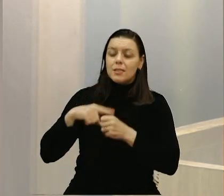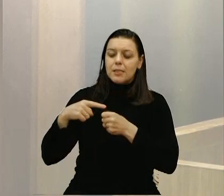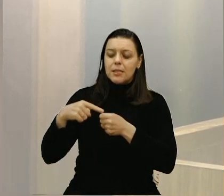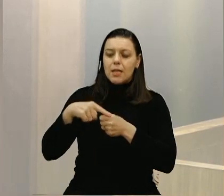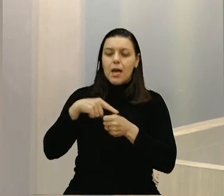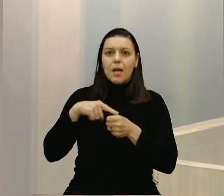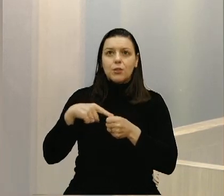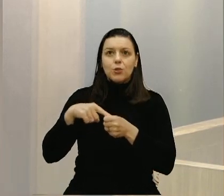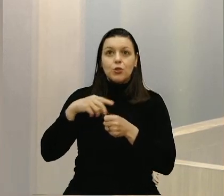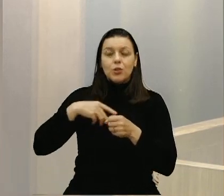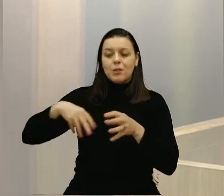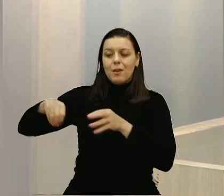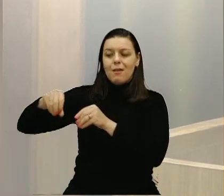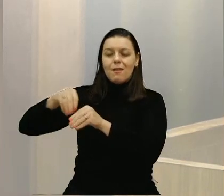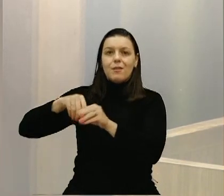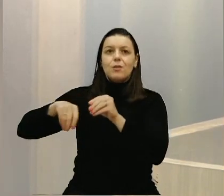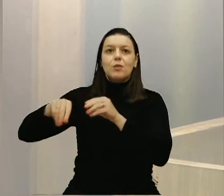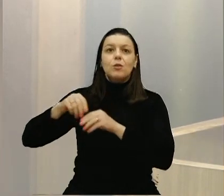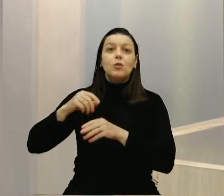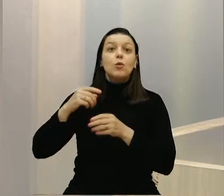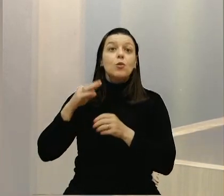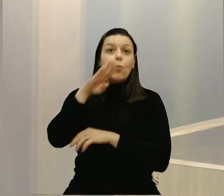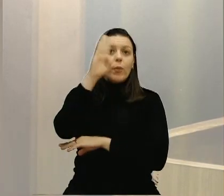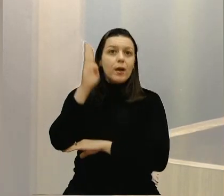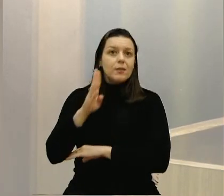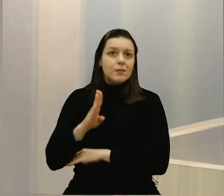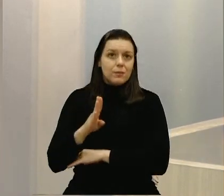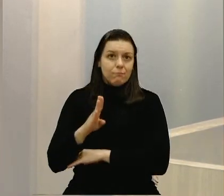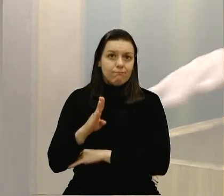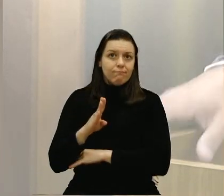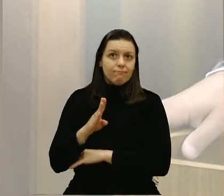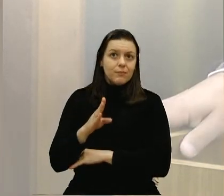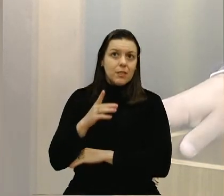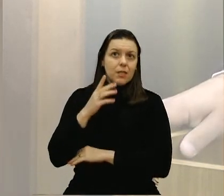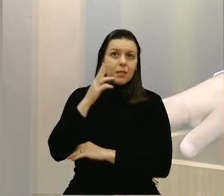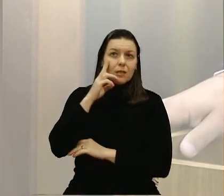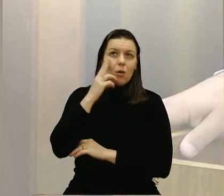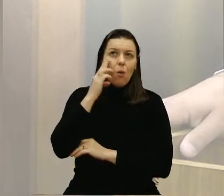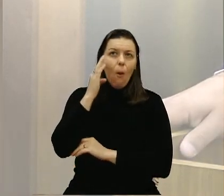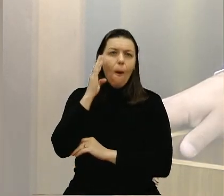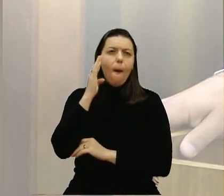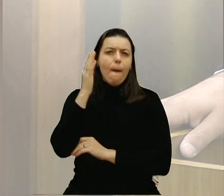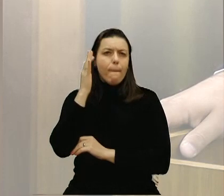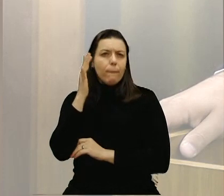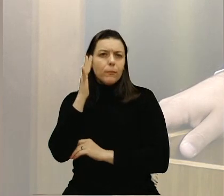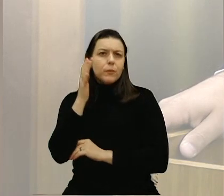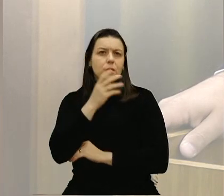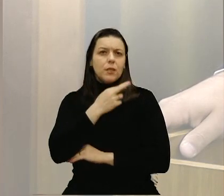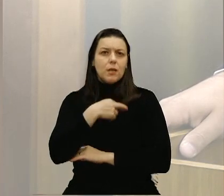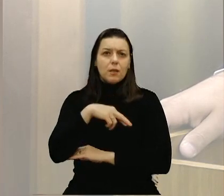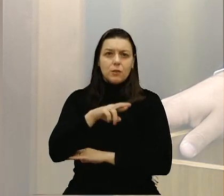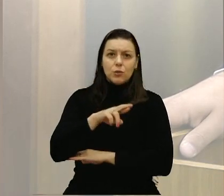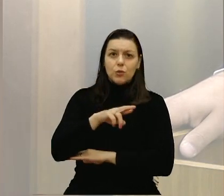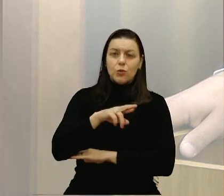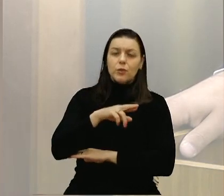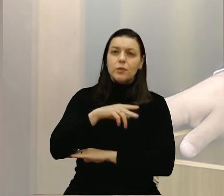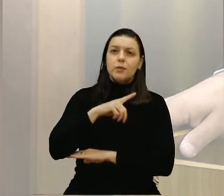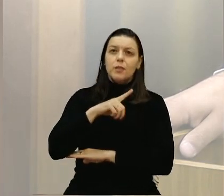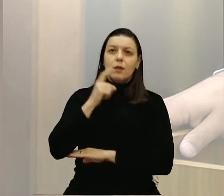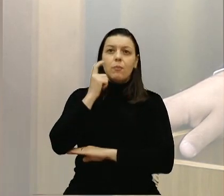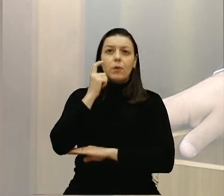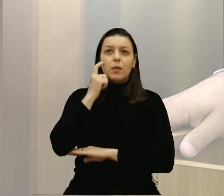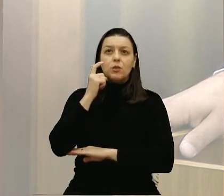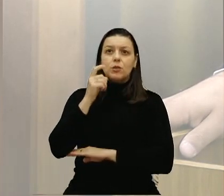de terreiros no Brasil. Em geral, quando a gente pensa, né, em religiões de matriz africana, vem à mente